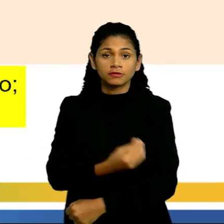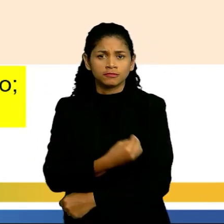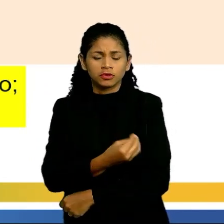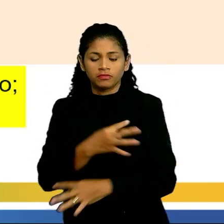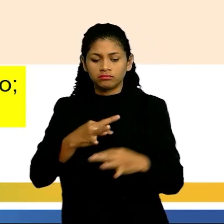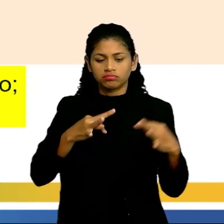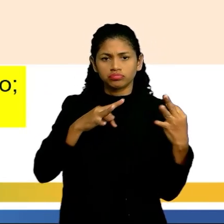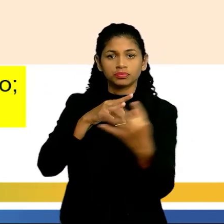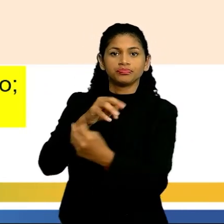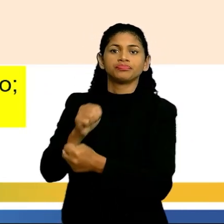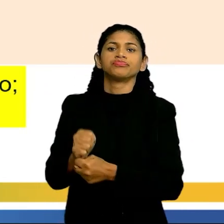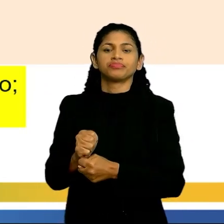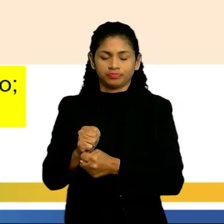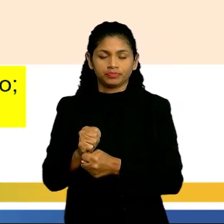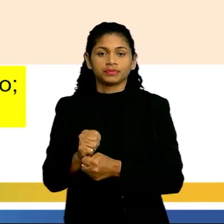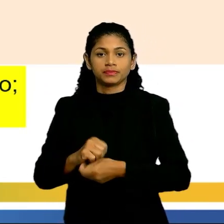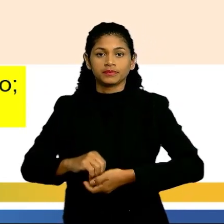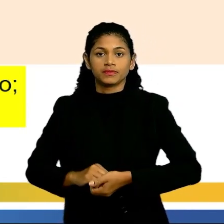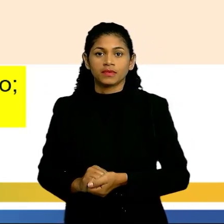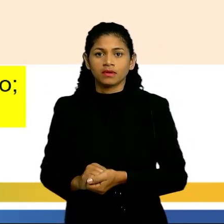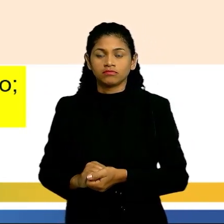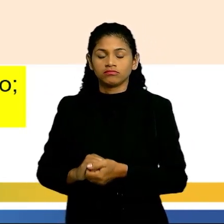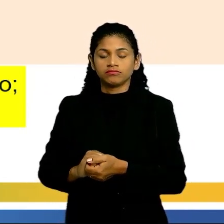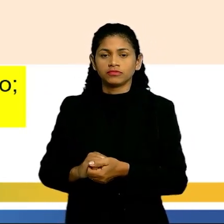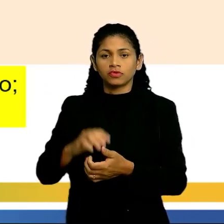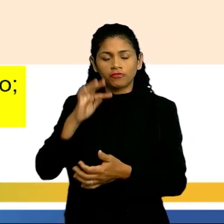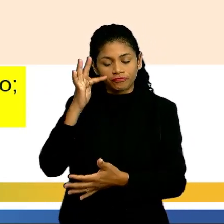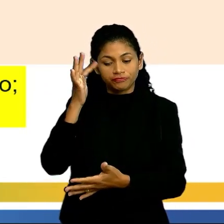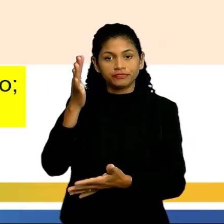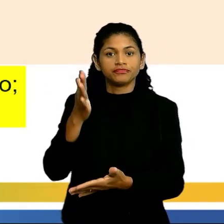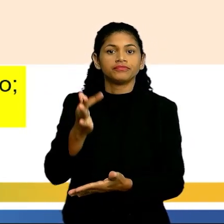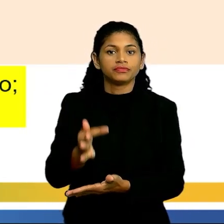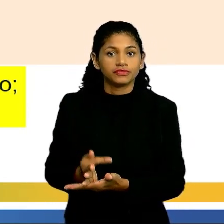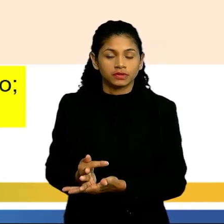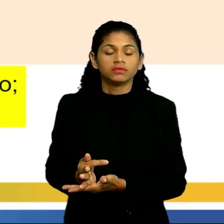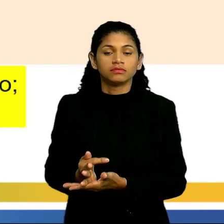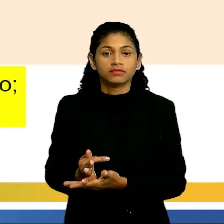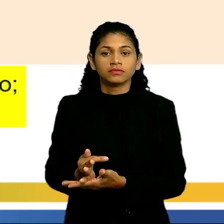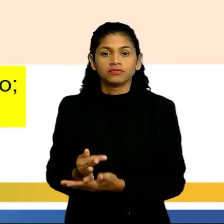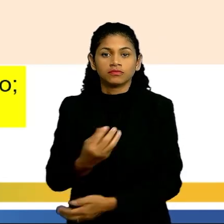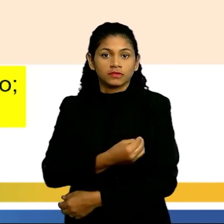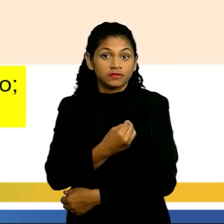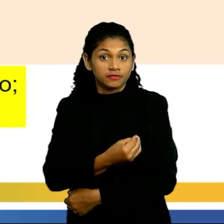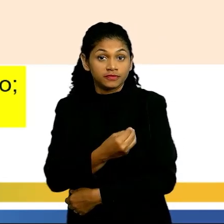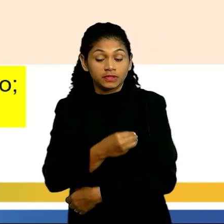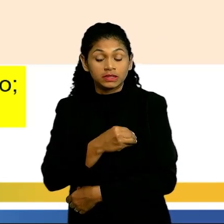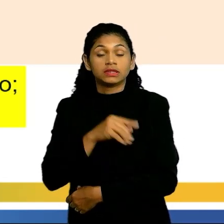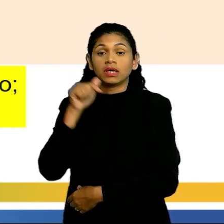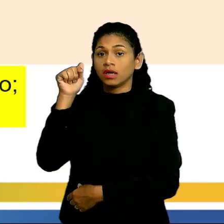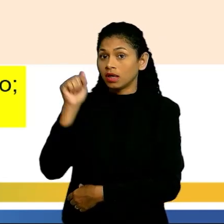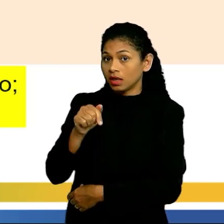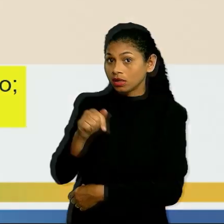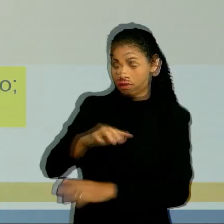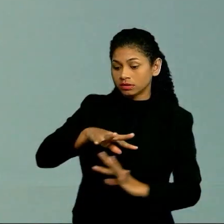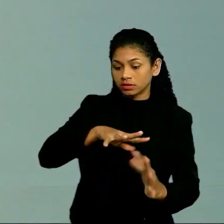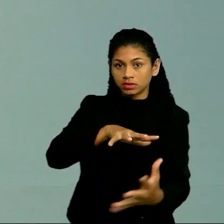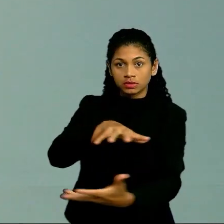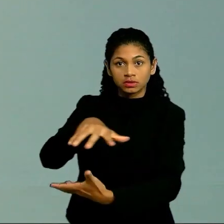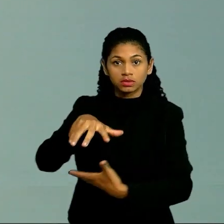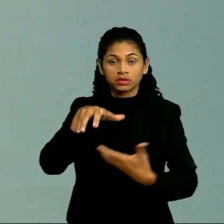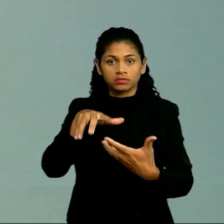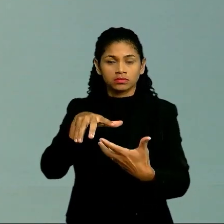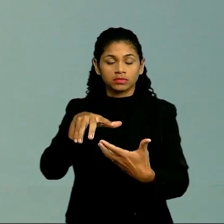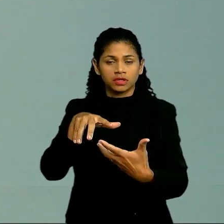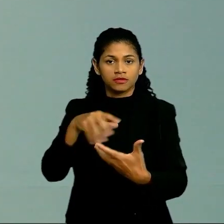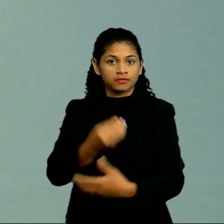viver intensamente a vida. Então, fidelidade à vida na terra e não à vida no céu. Então, o que